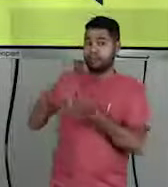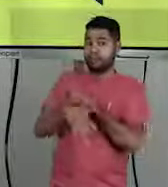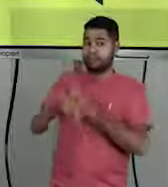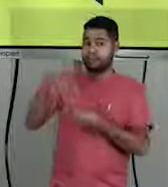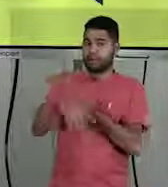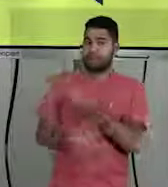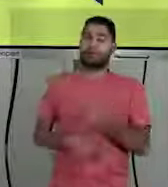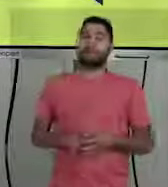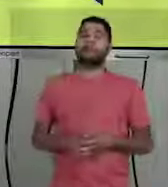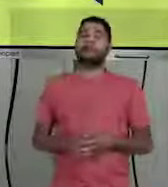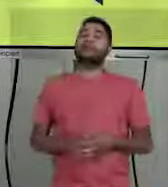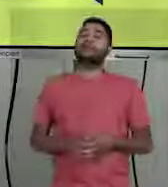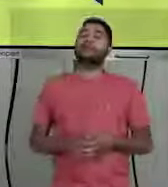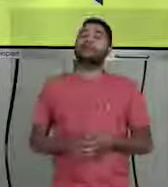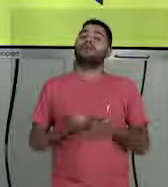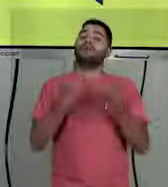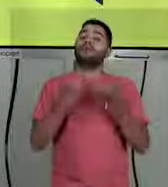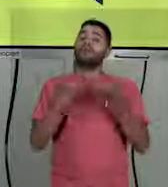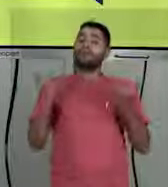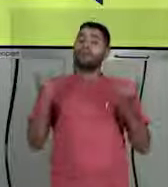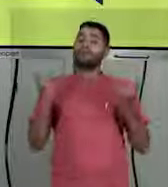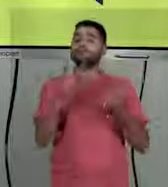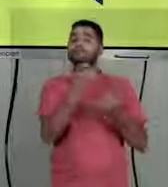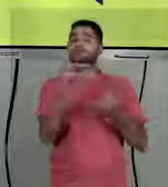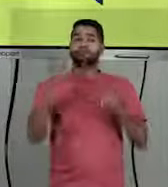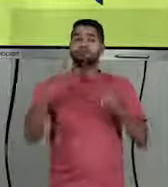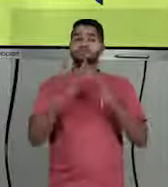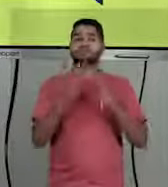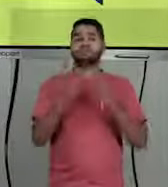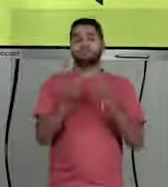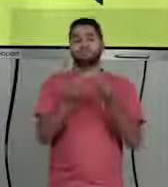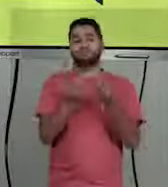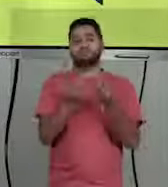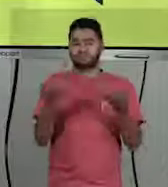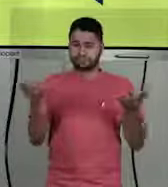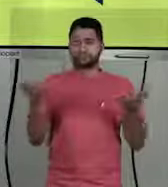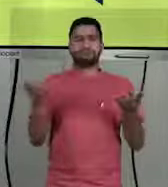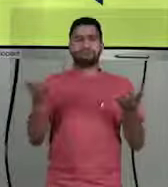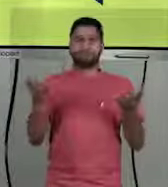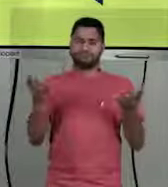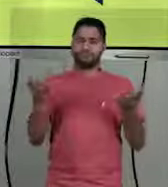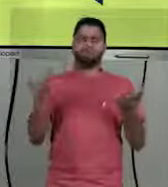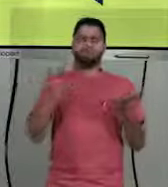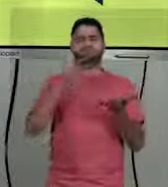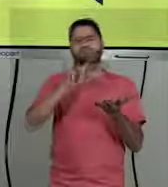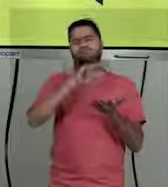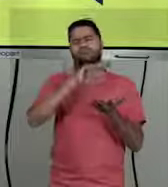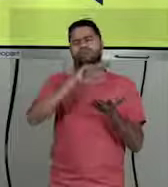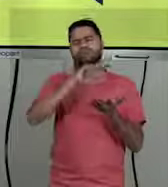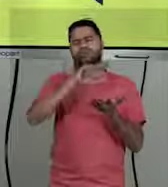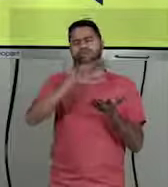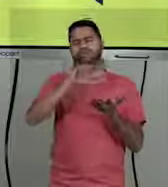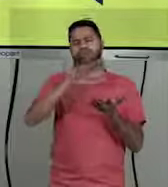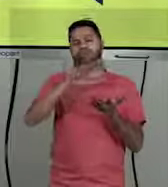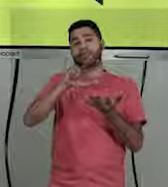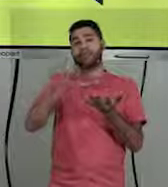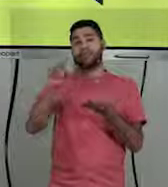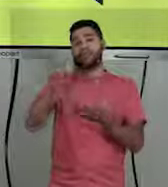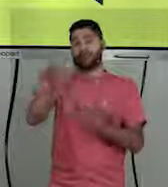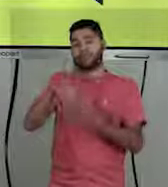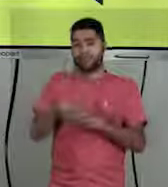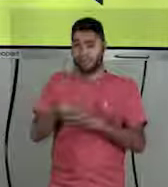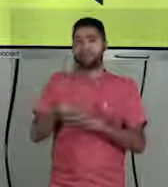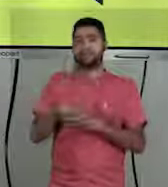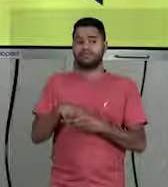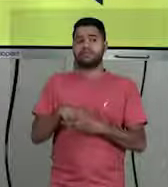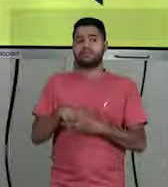essa energia foi produzida, chega na sua casa e ela é distribuída em uma série dentro da sua residência.